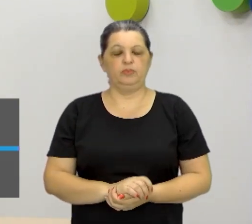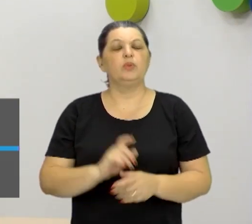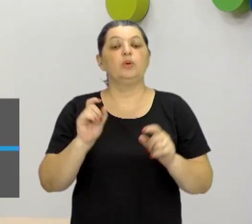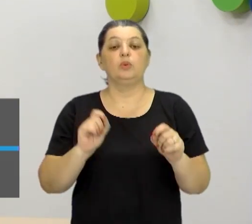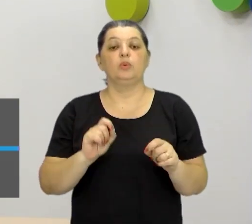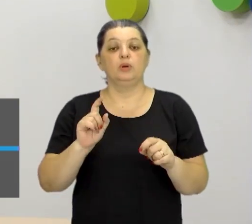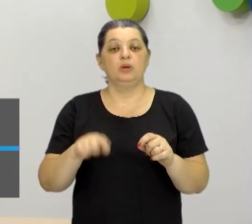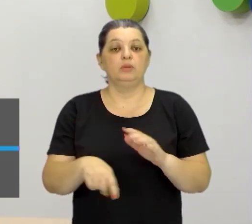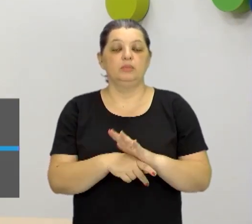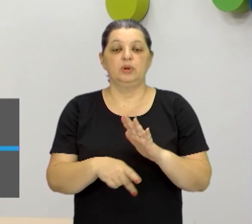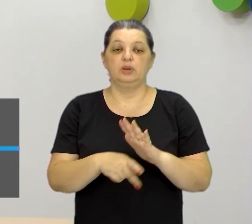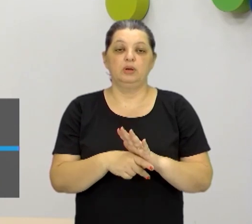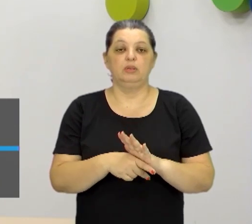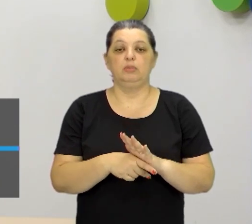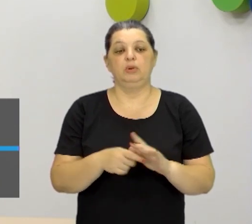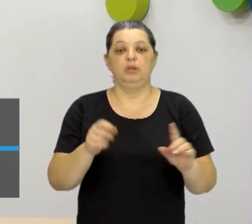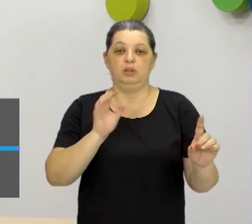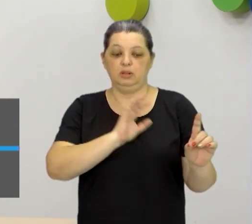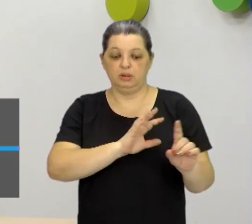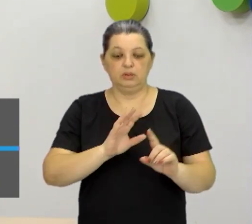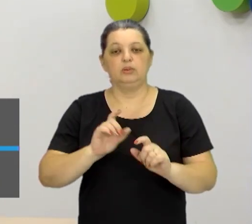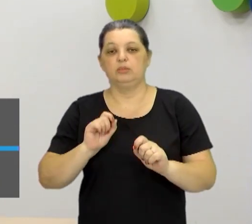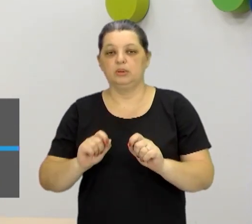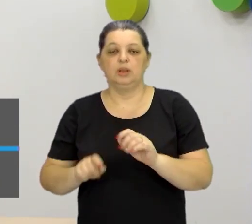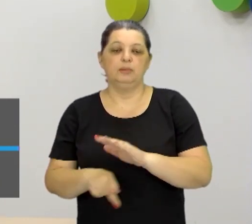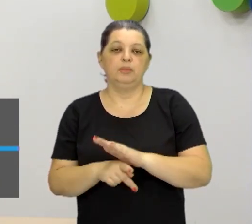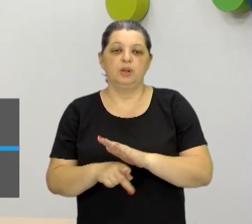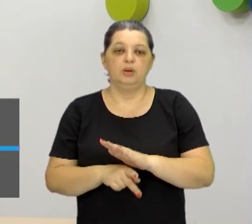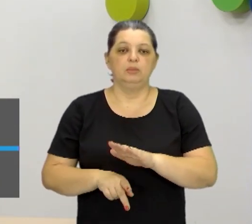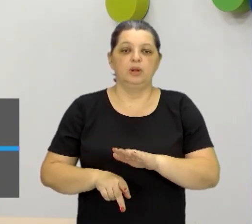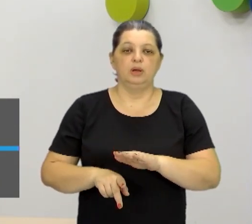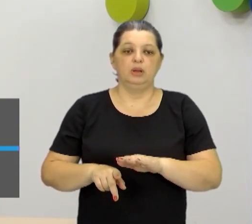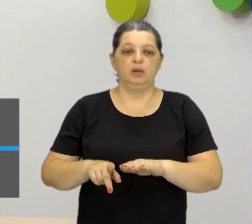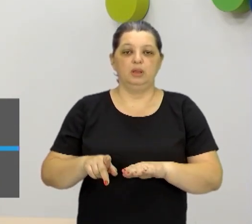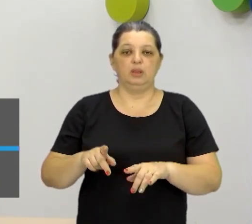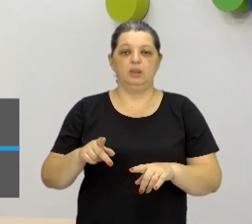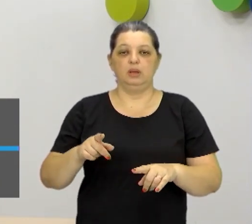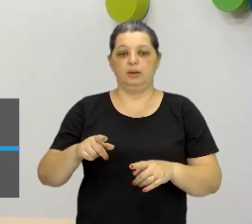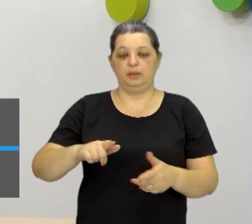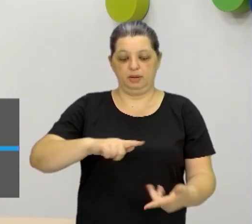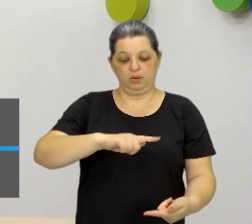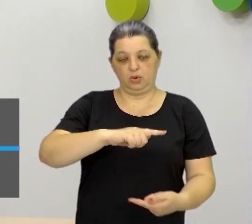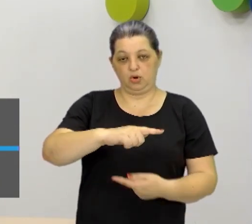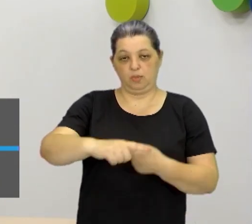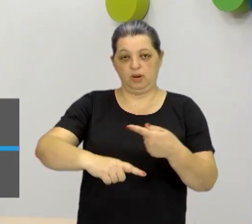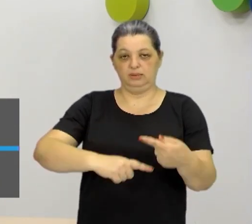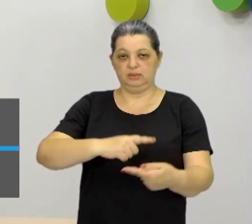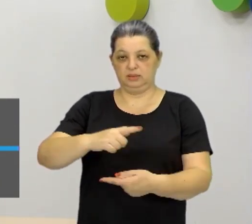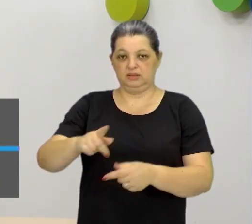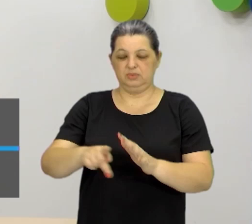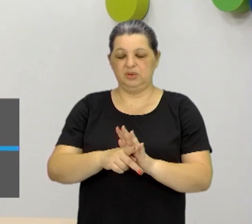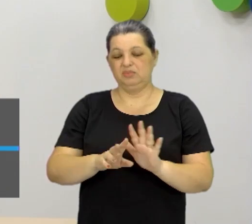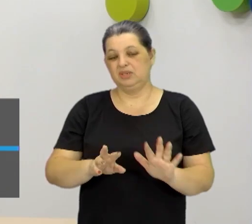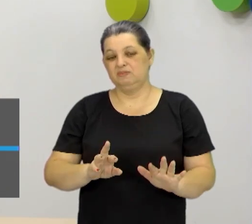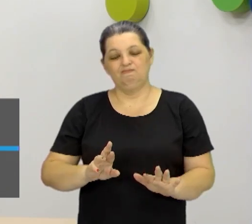Qual é o mercado que está dominando? Qual que é a nova lógica de mercado? É a globalização. Só que a globalização ela não